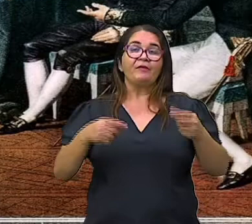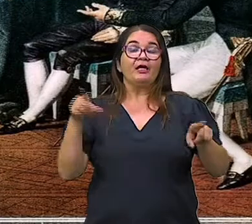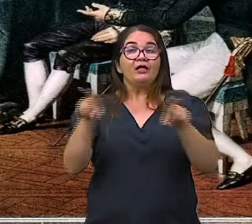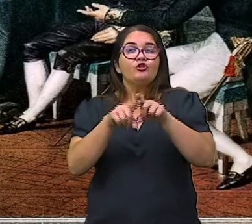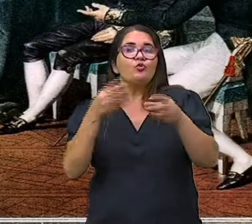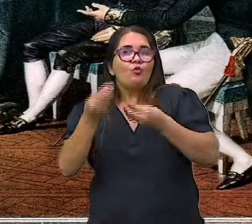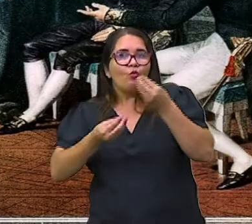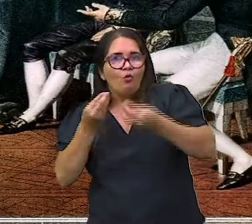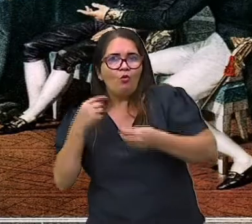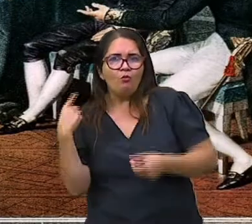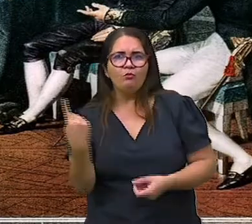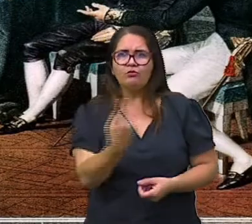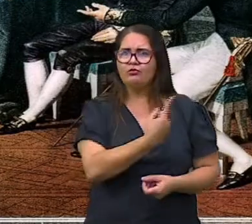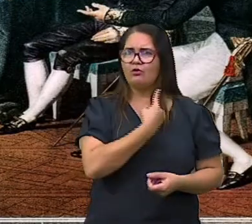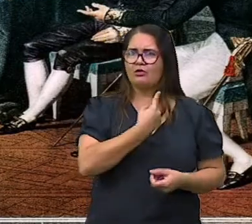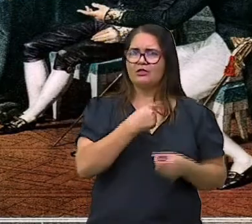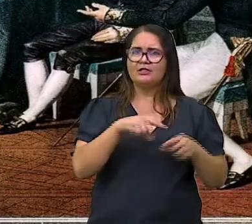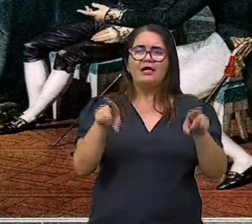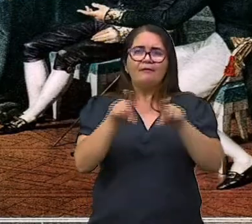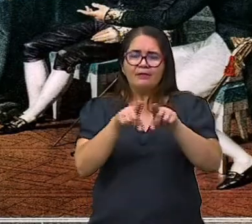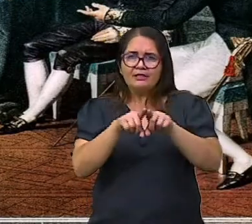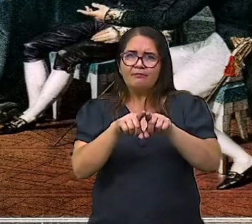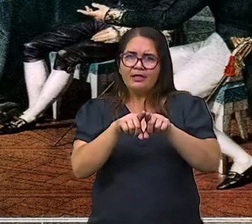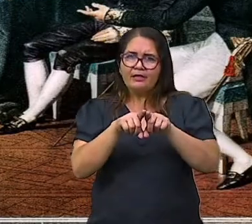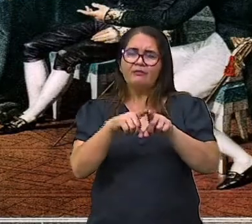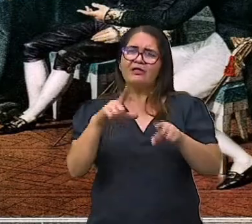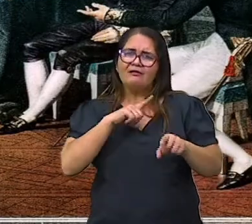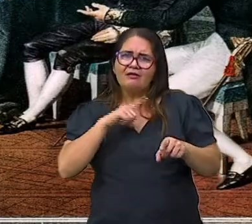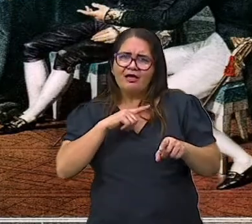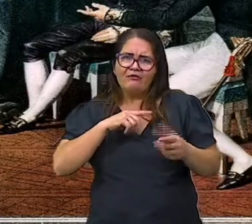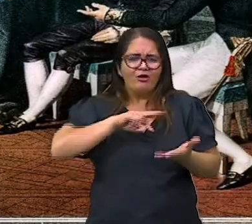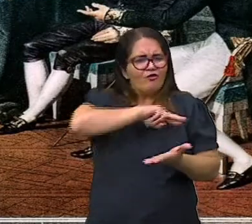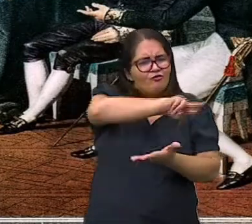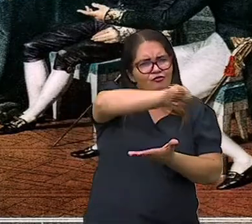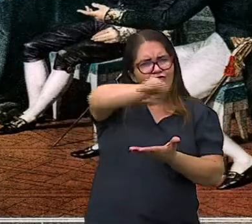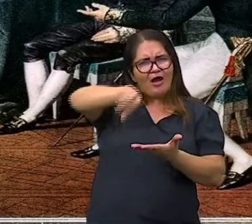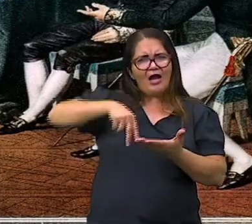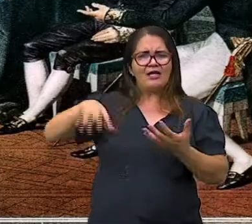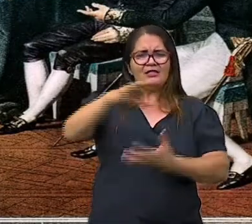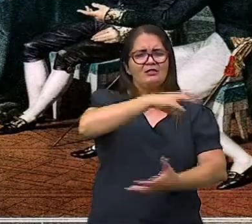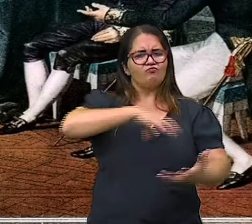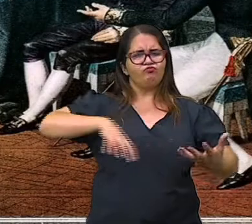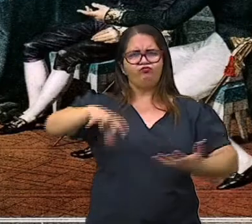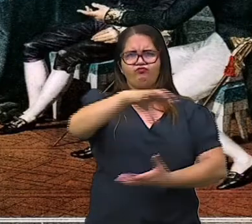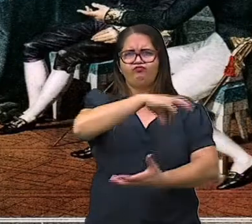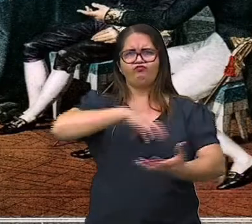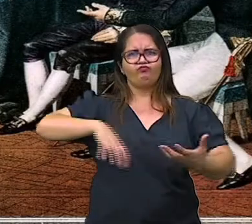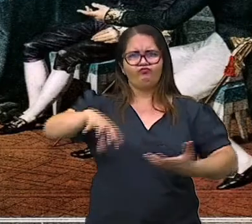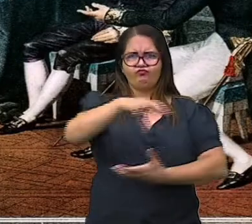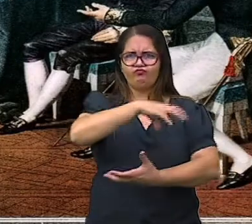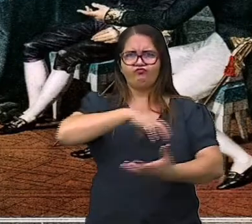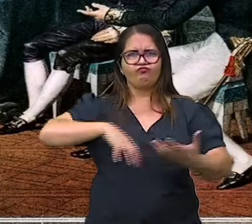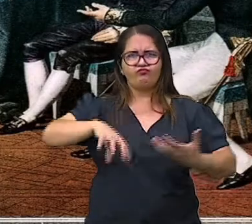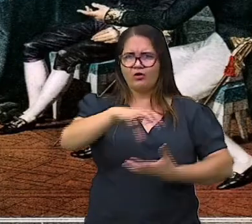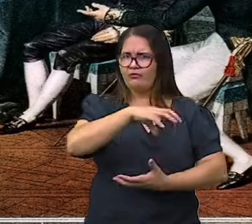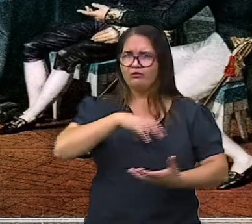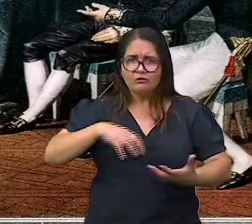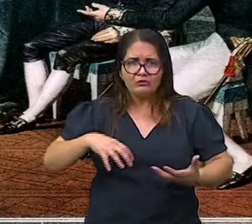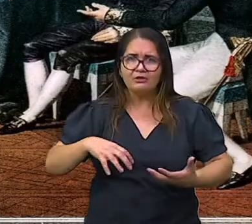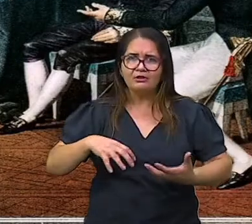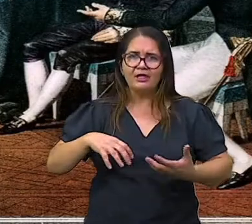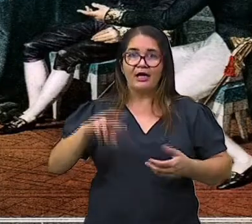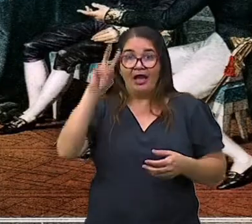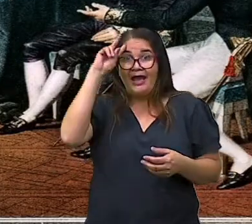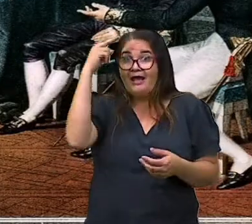revolução, a burguesia portuguesa reivindicava o retorno do rei Dom João VI para Portugal